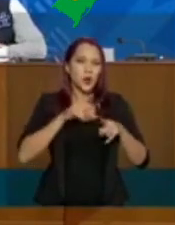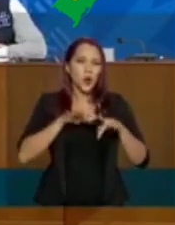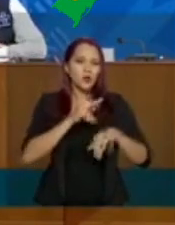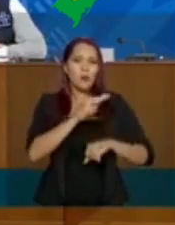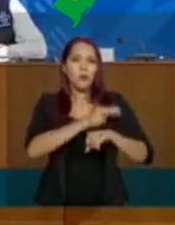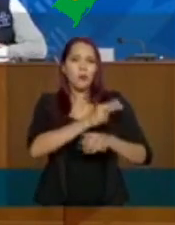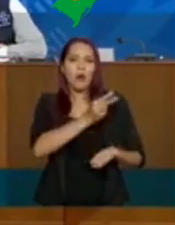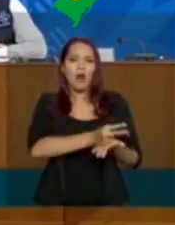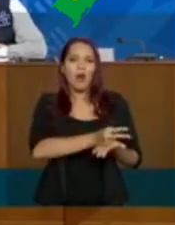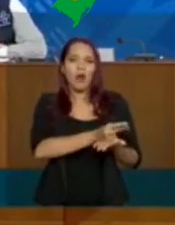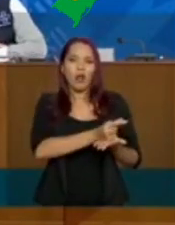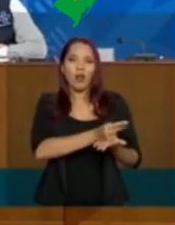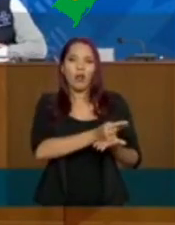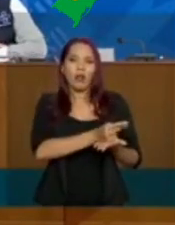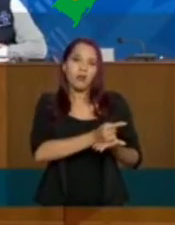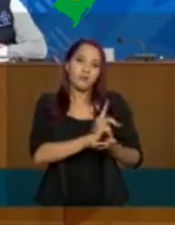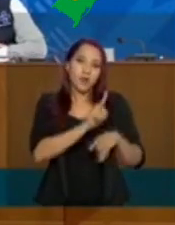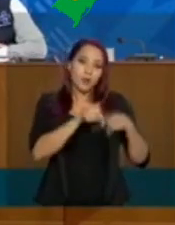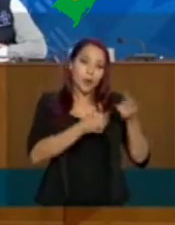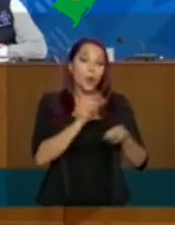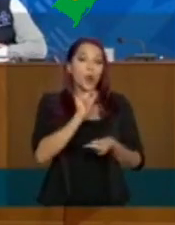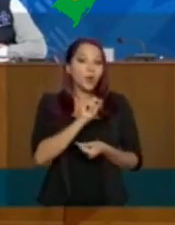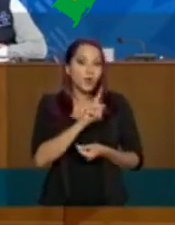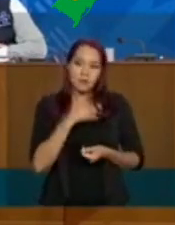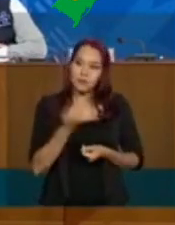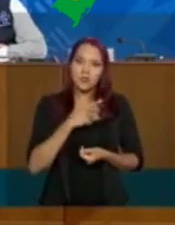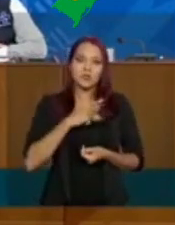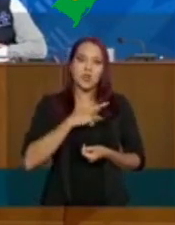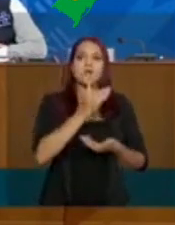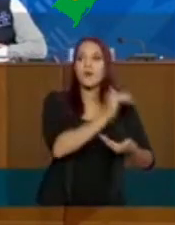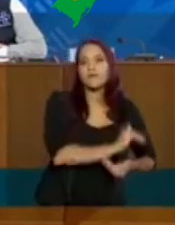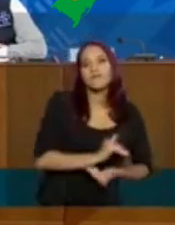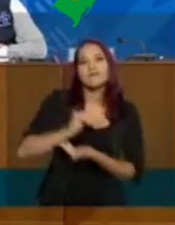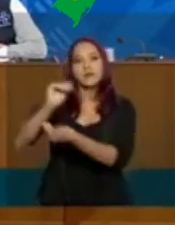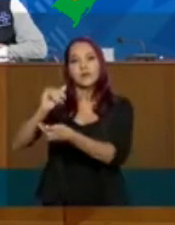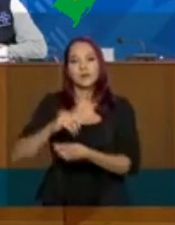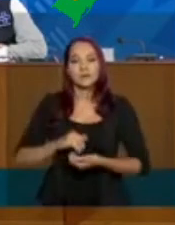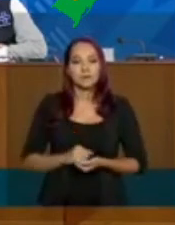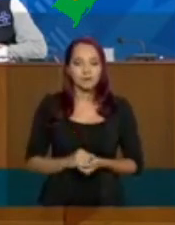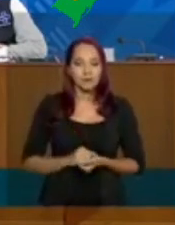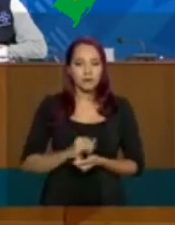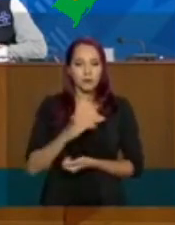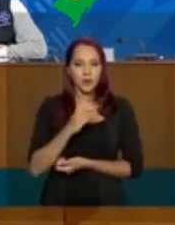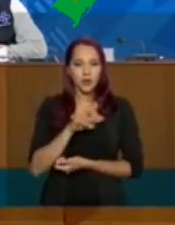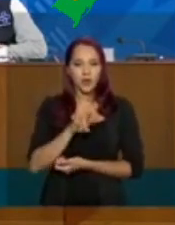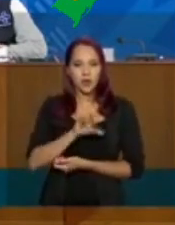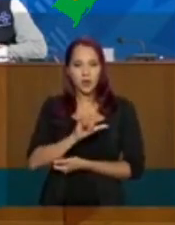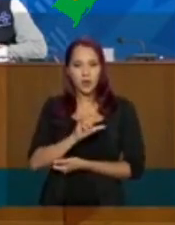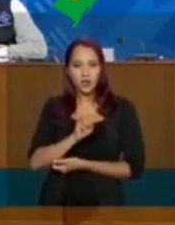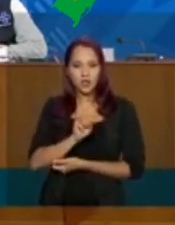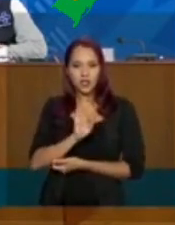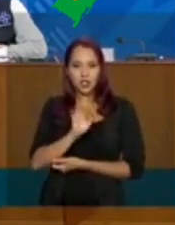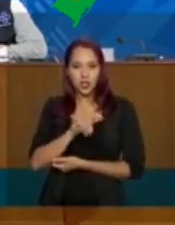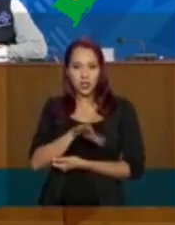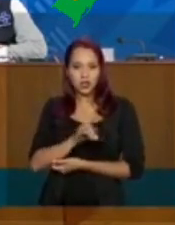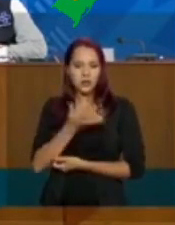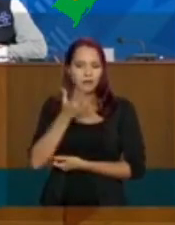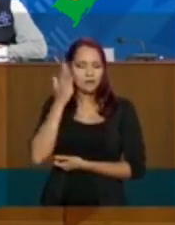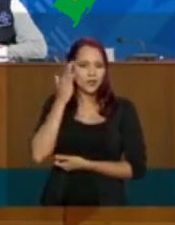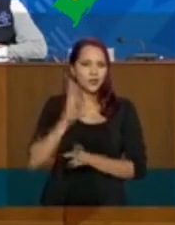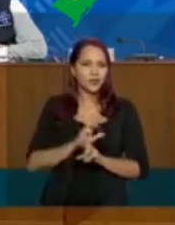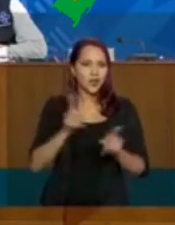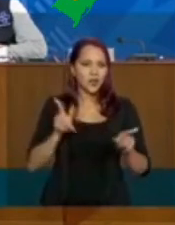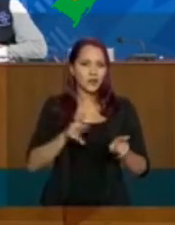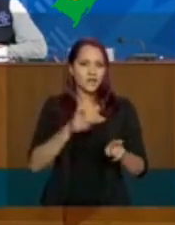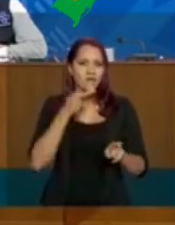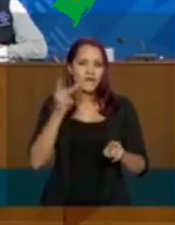funcionar. O que nós tivermos, nós vamos mandar. E o Cristiano Vasconcelos quer saber por que da diferença do preço do